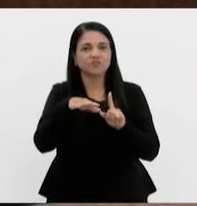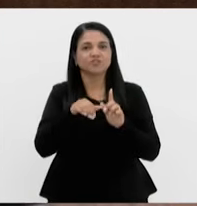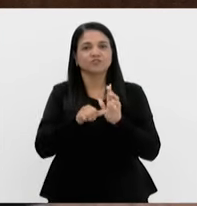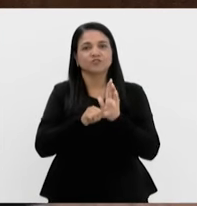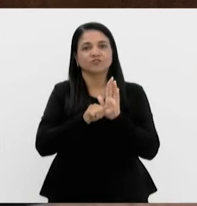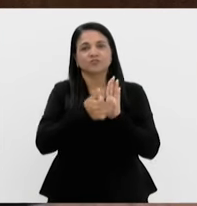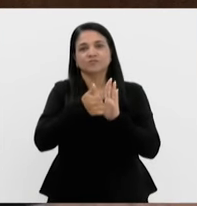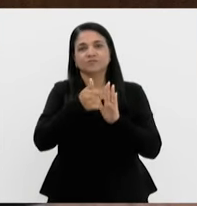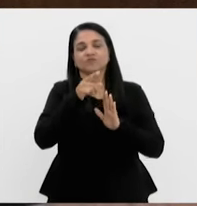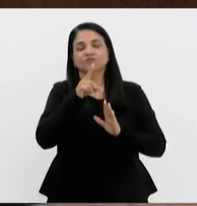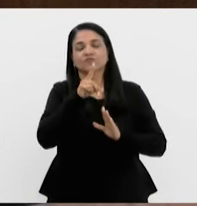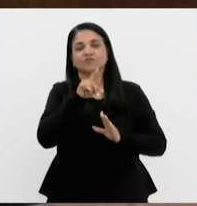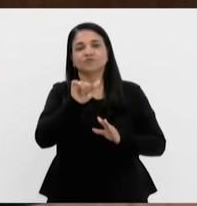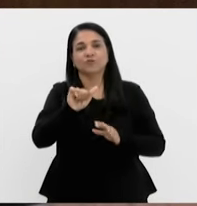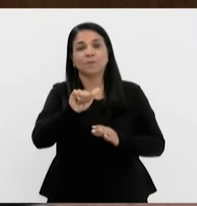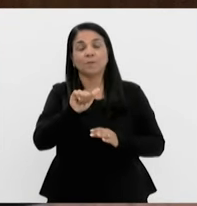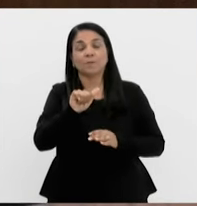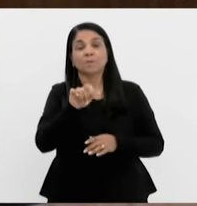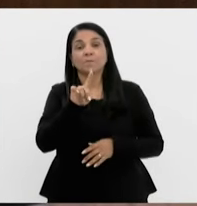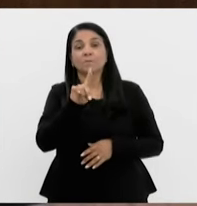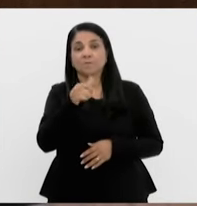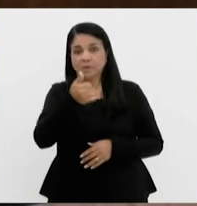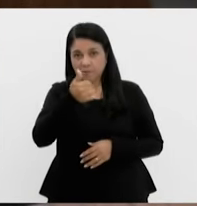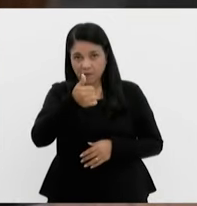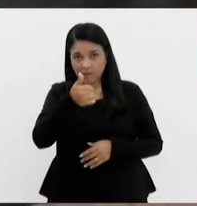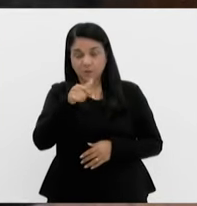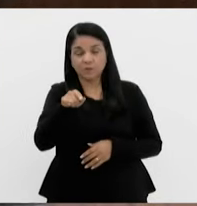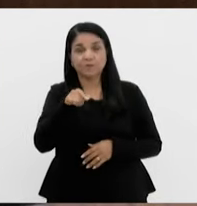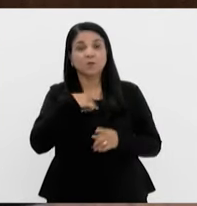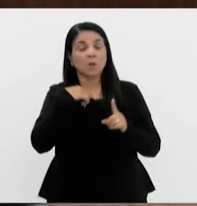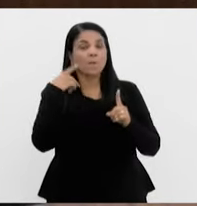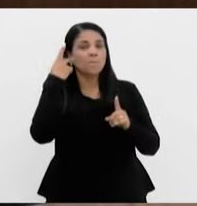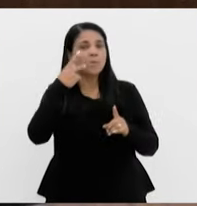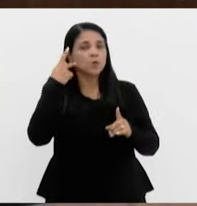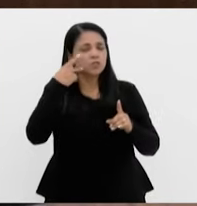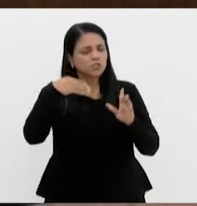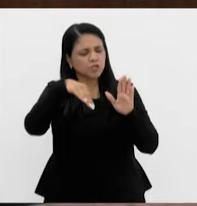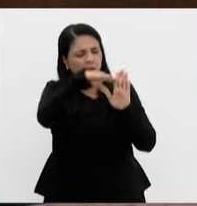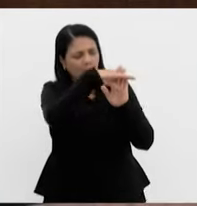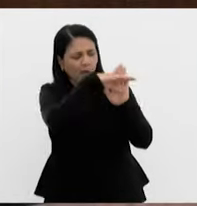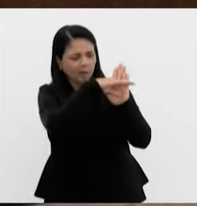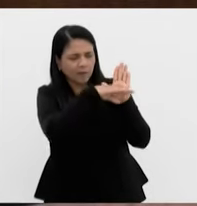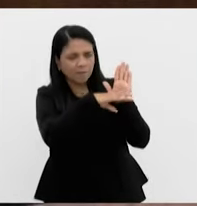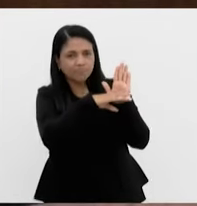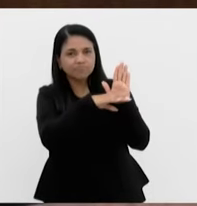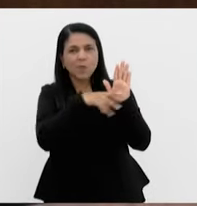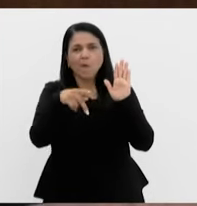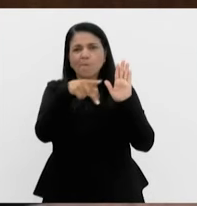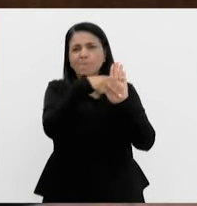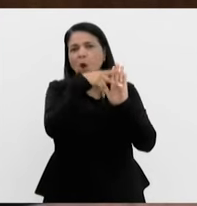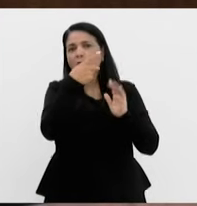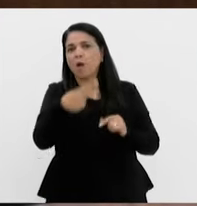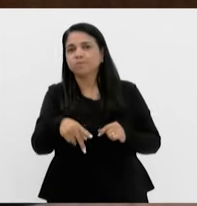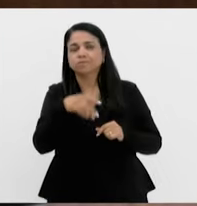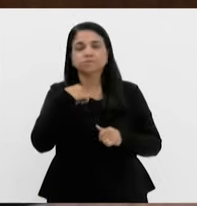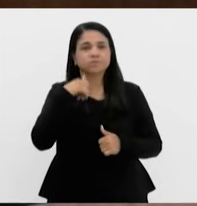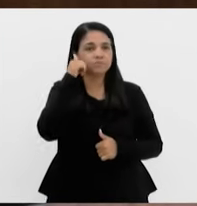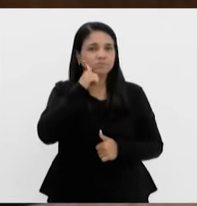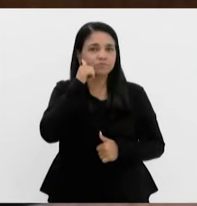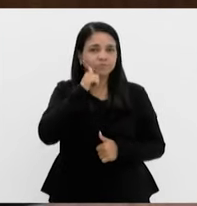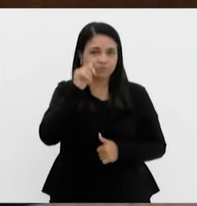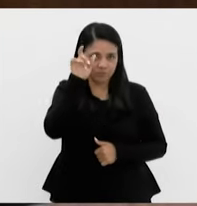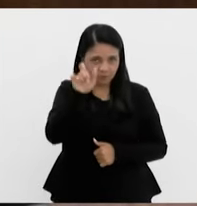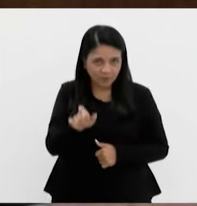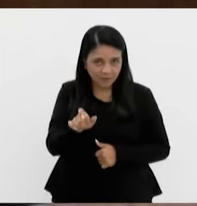toda produzida a partir de políticas para as mulheres e trazendo aí os projetos das deputadas e dos